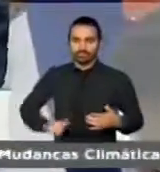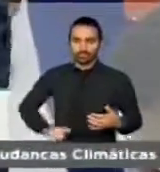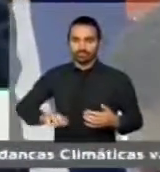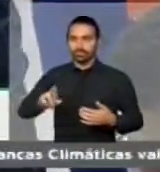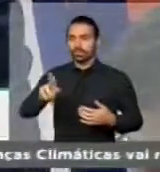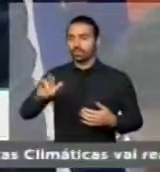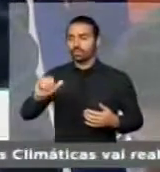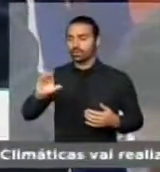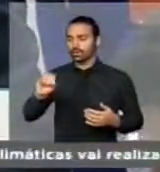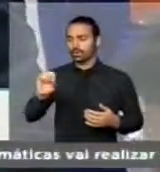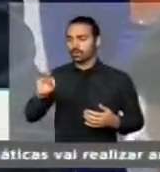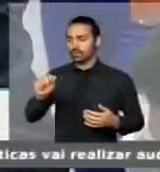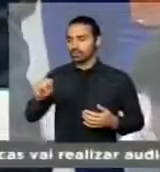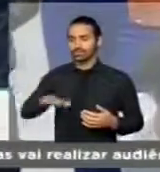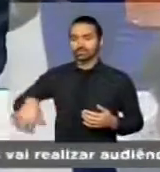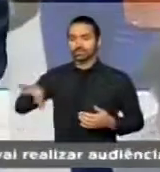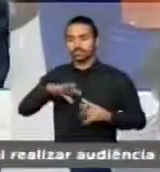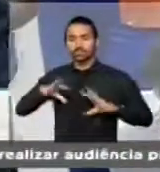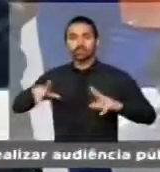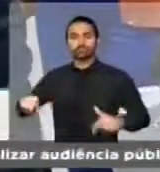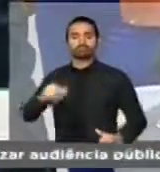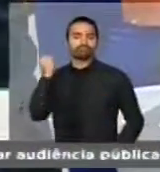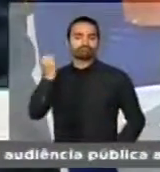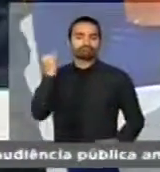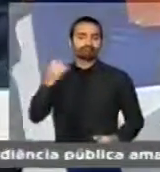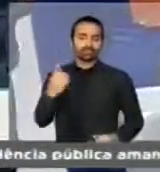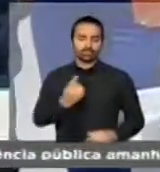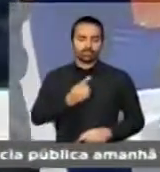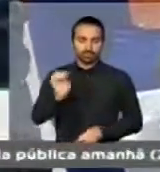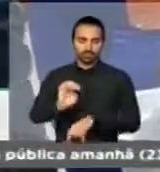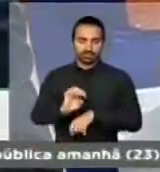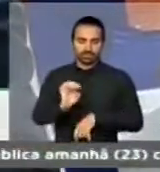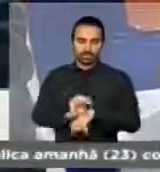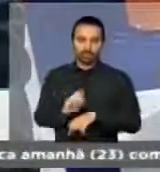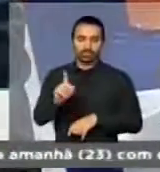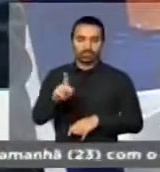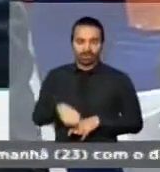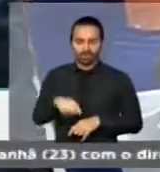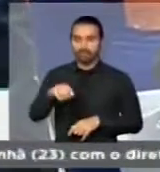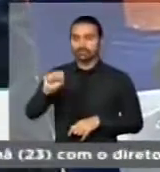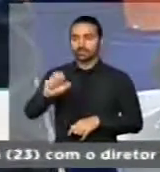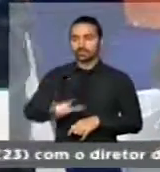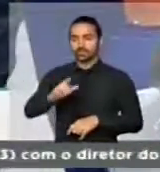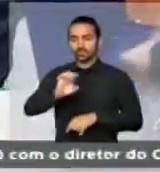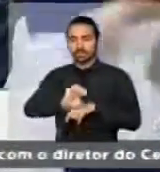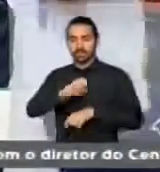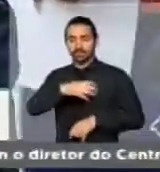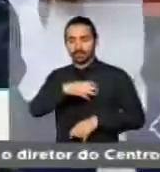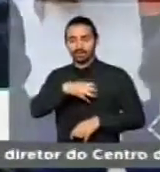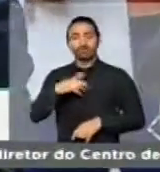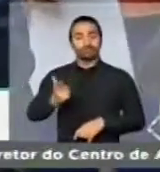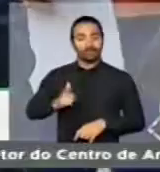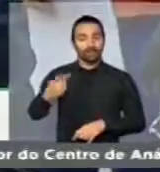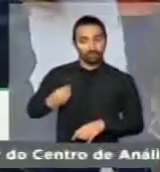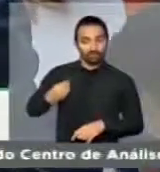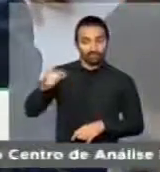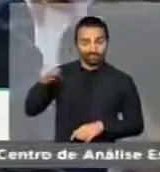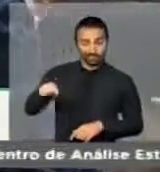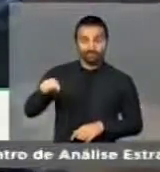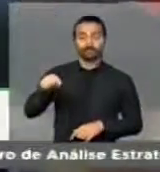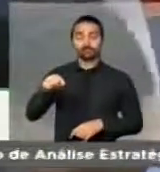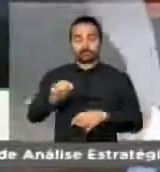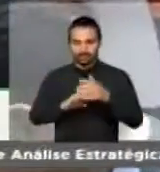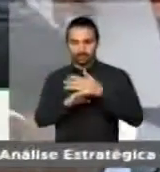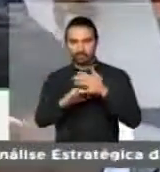a alegria de uma região importante do nosso estado, que é do Médio Sul, no estado da Bahia, onde está localizada a